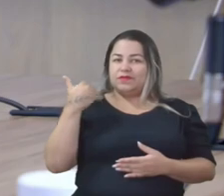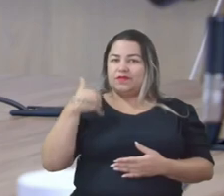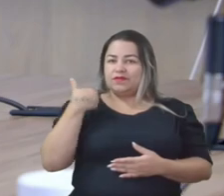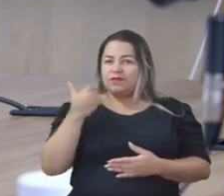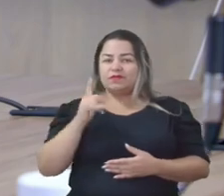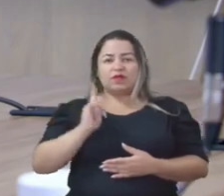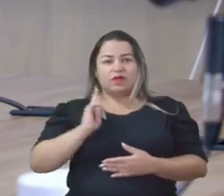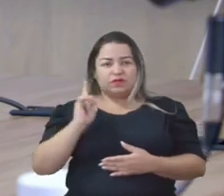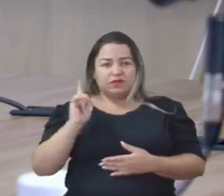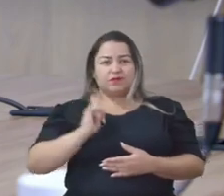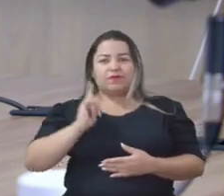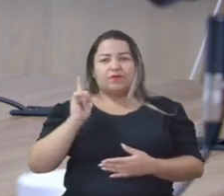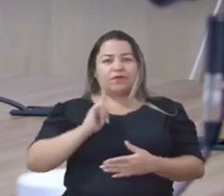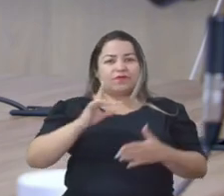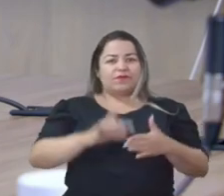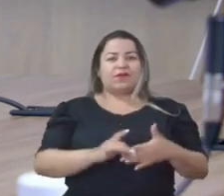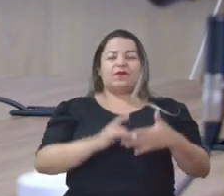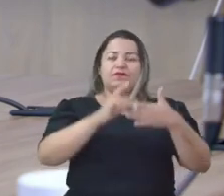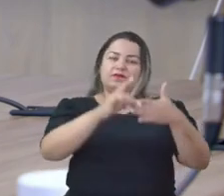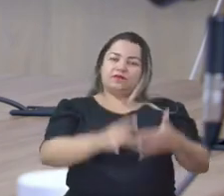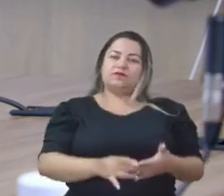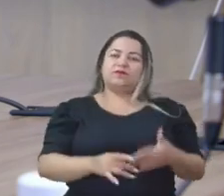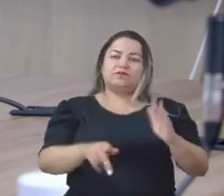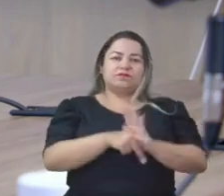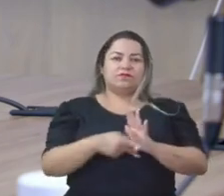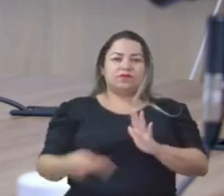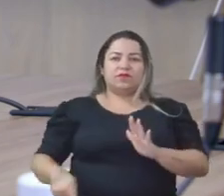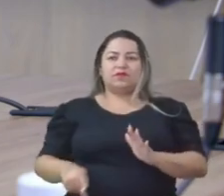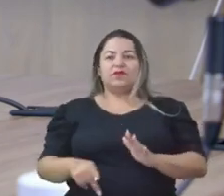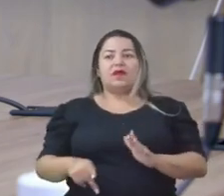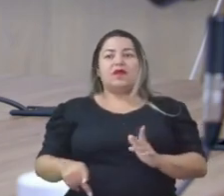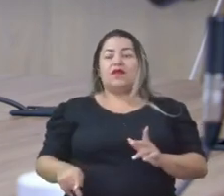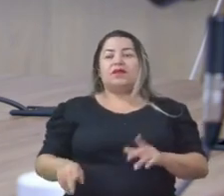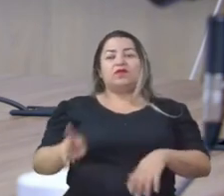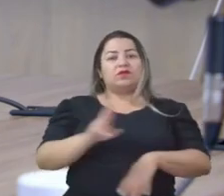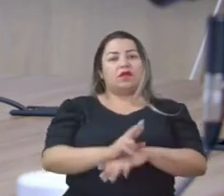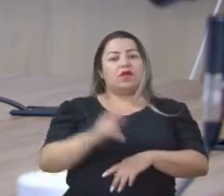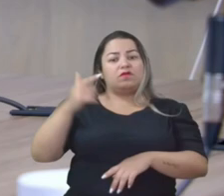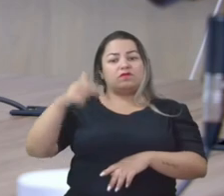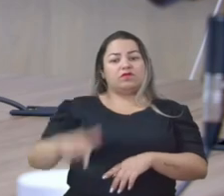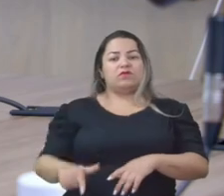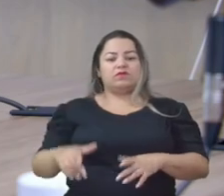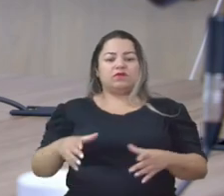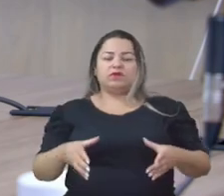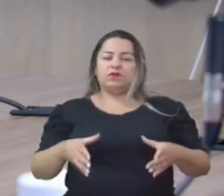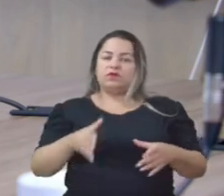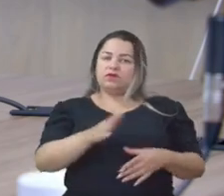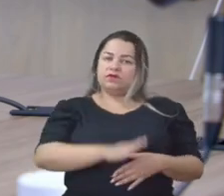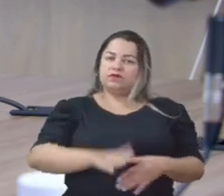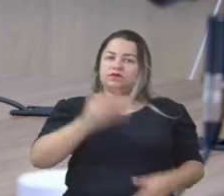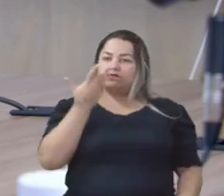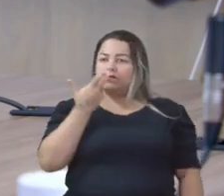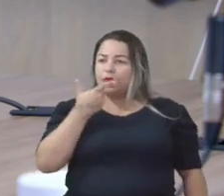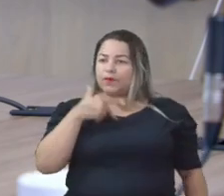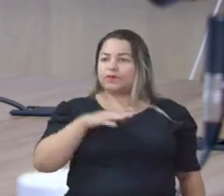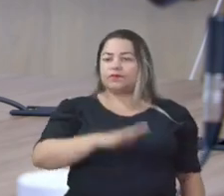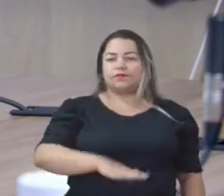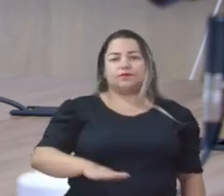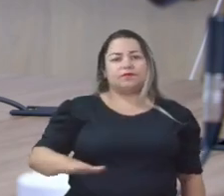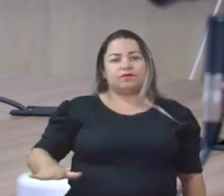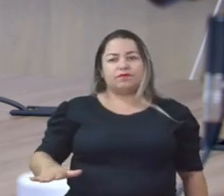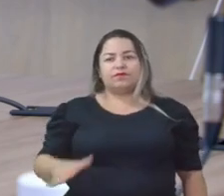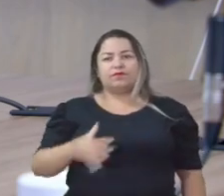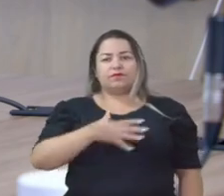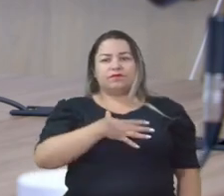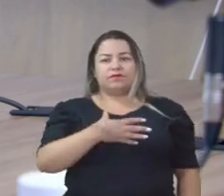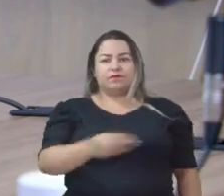ele tem, assim, é a liderançazinha da creche, assim, das outras criancinhas. Ou mesmo de, filho,